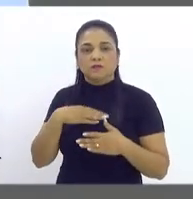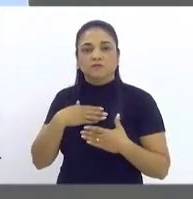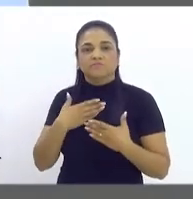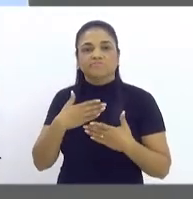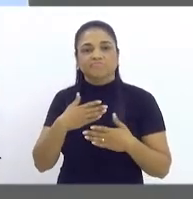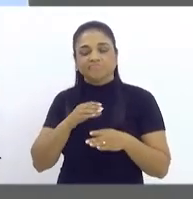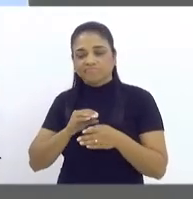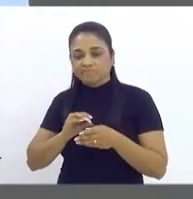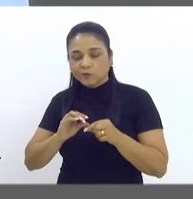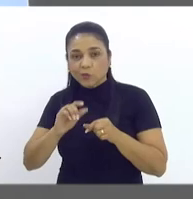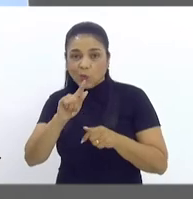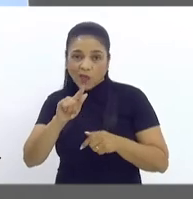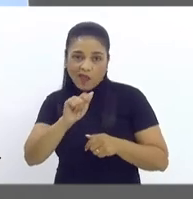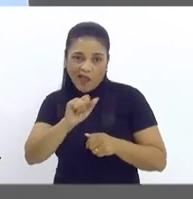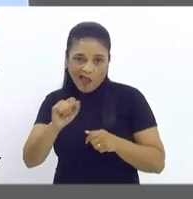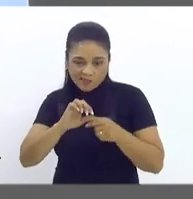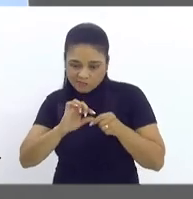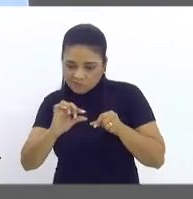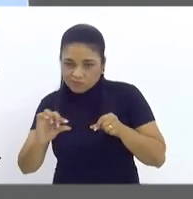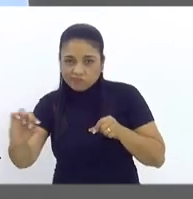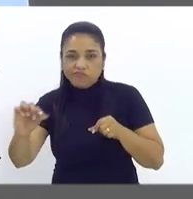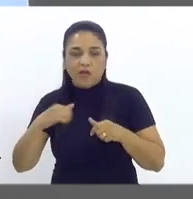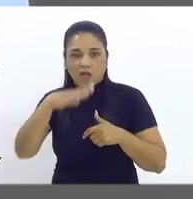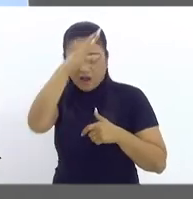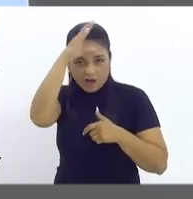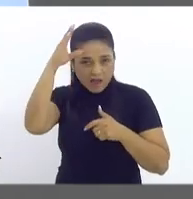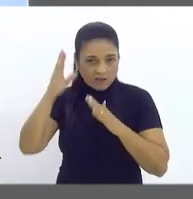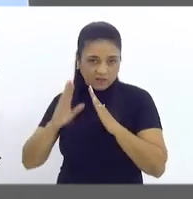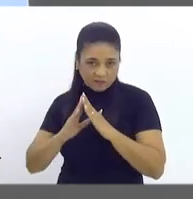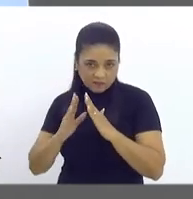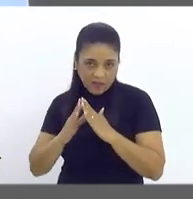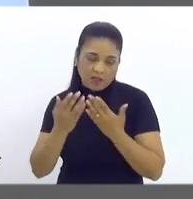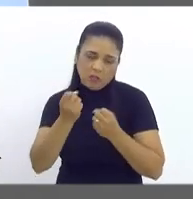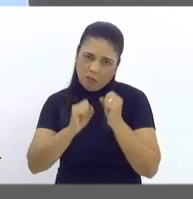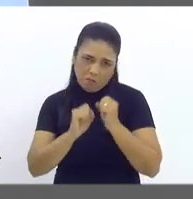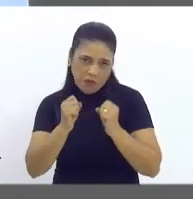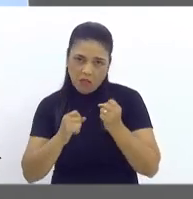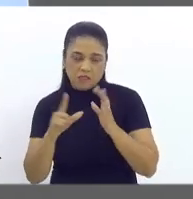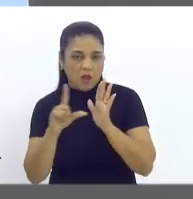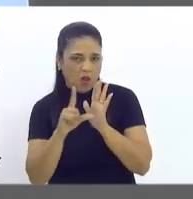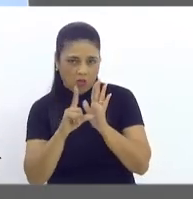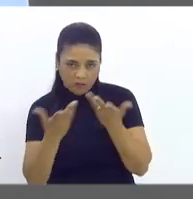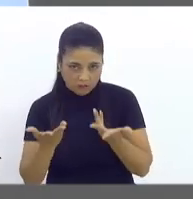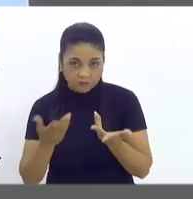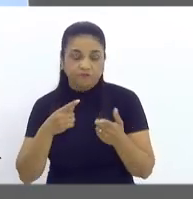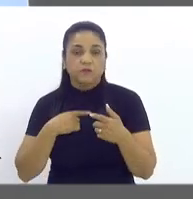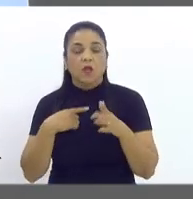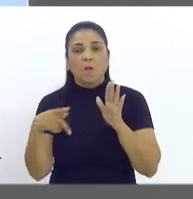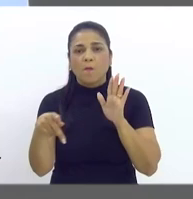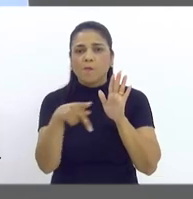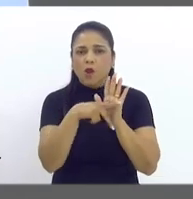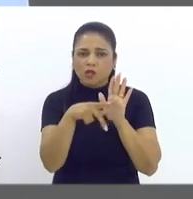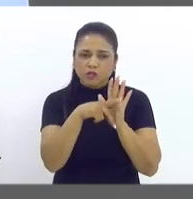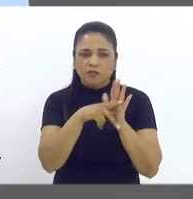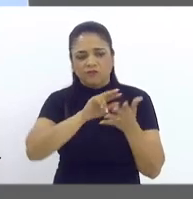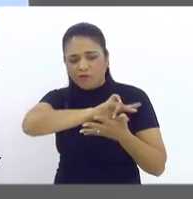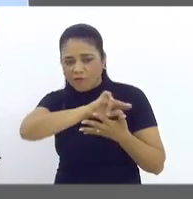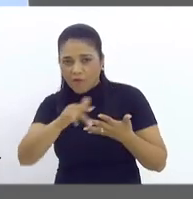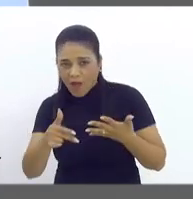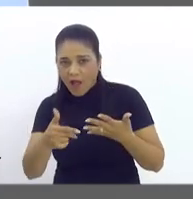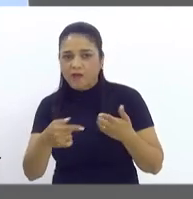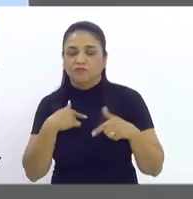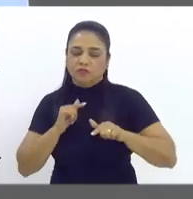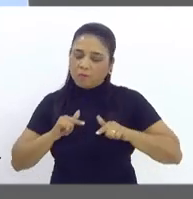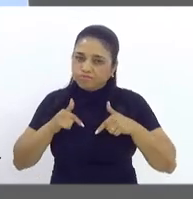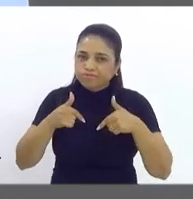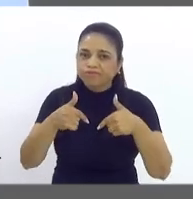aqui são apenas alguns, não quis aqui exaurir todos os projetos, apenas alguns projetos que estão em curso